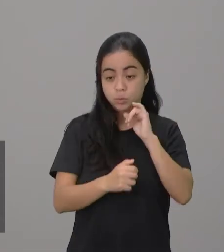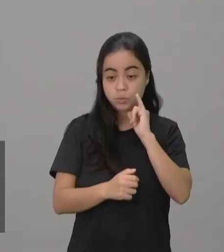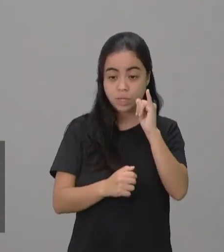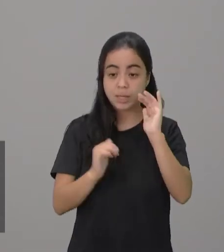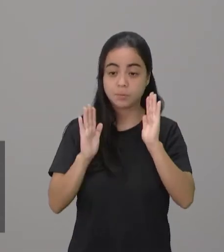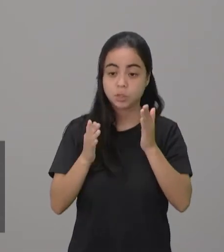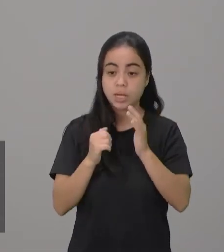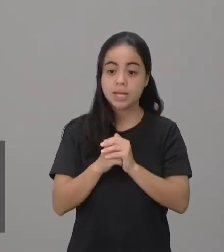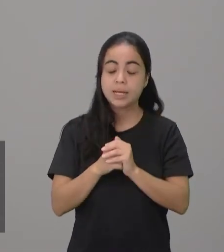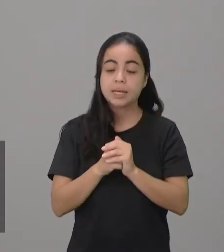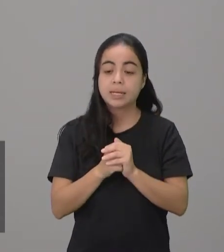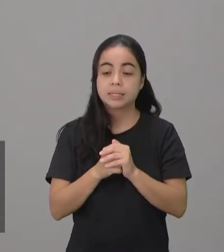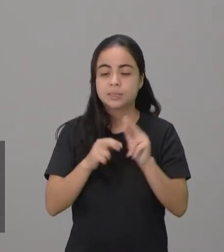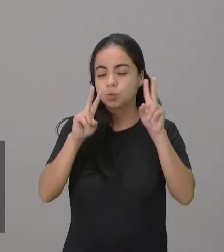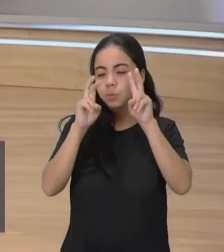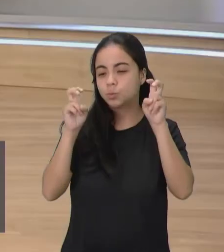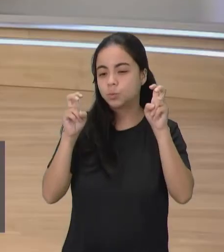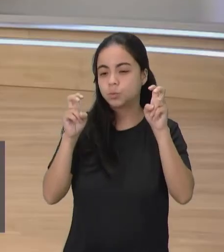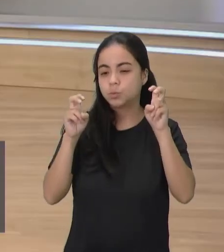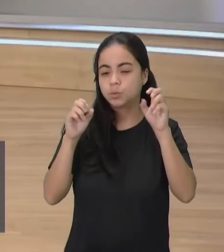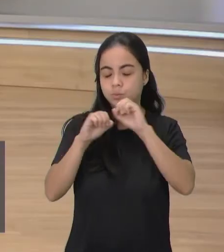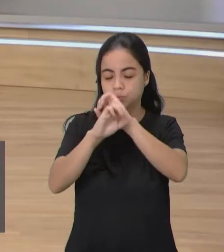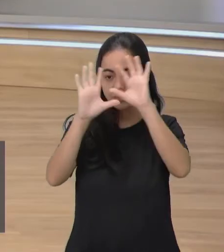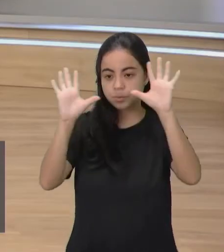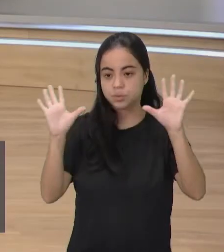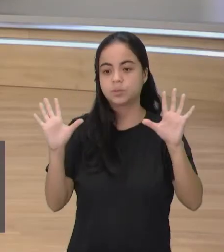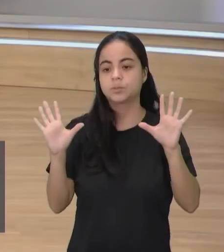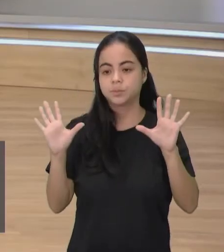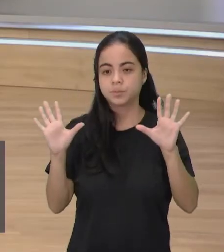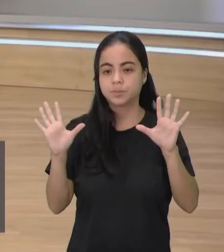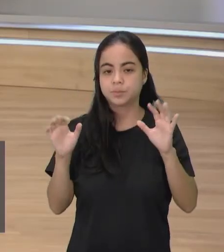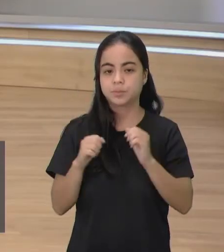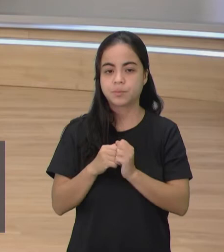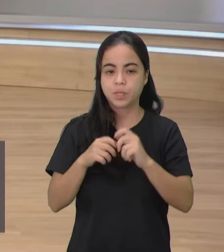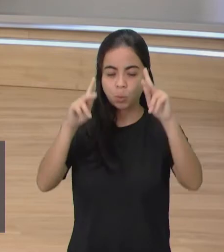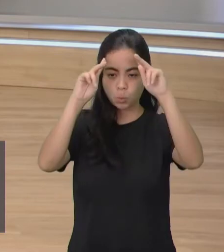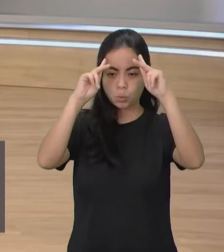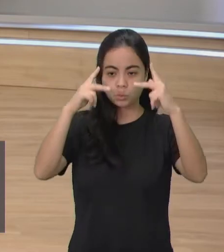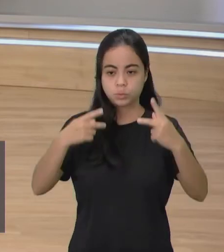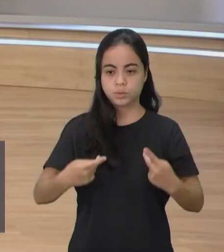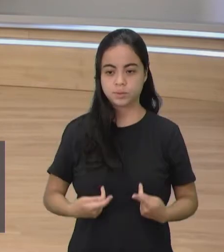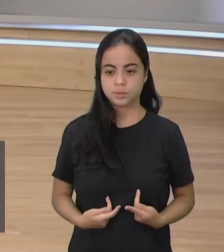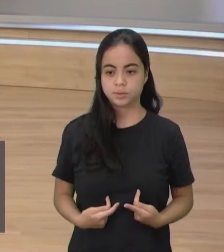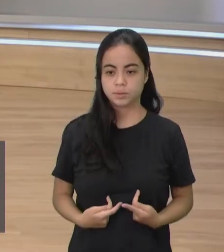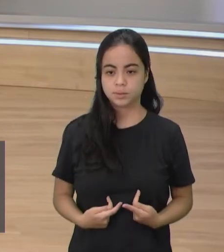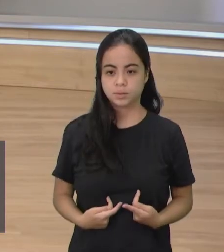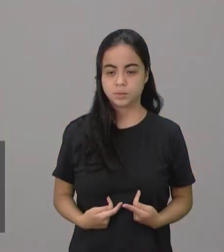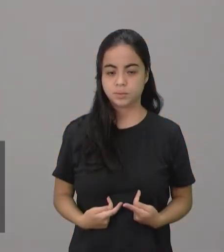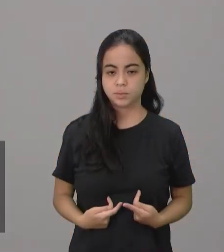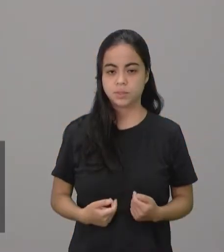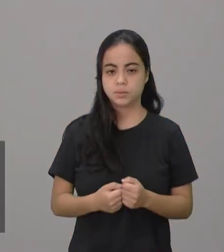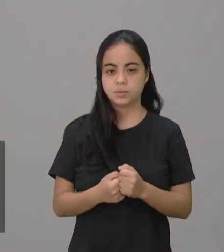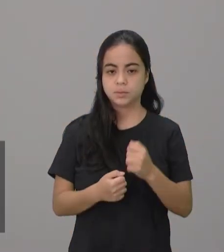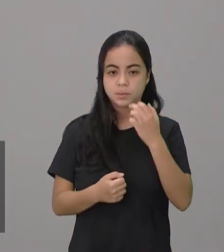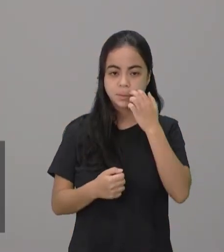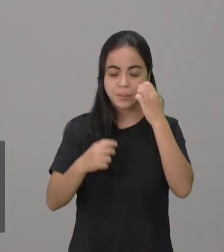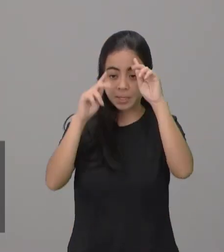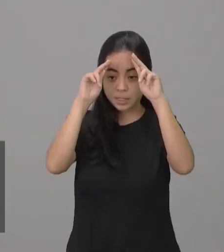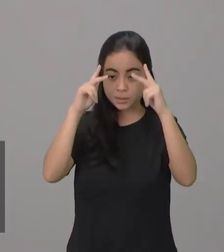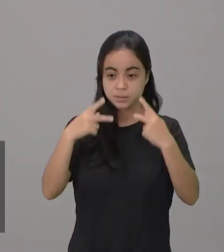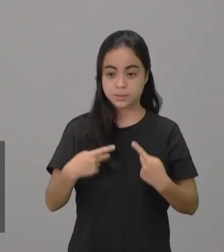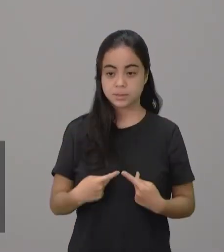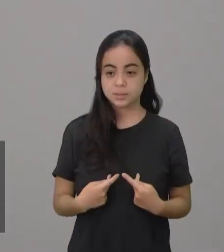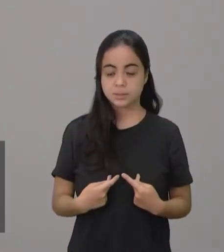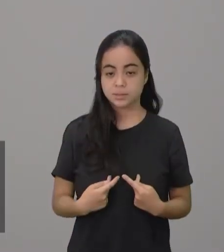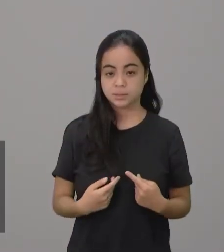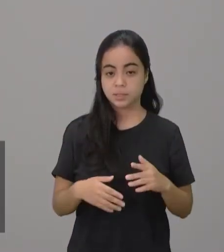que a questão do esclarecimento do ser humano, que é dessa razão esclarecedora, que é,